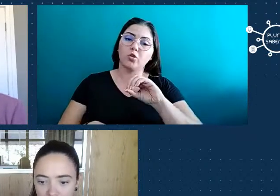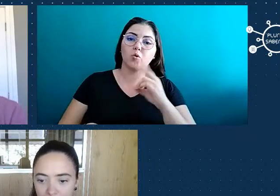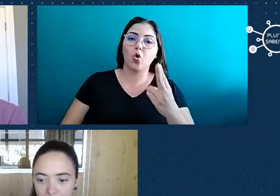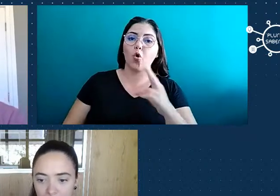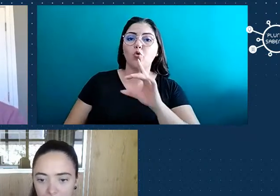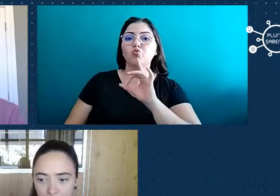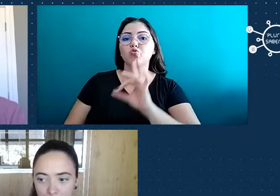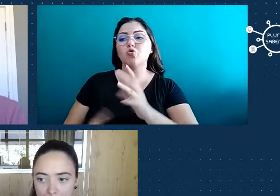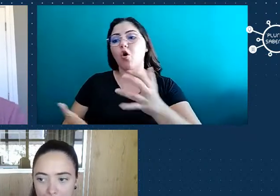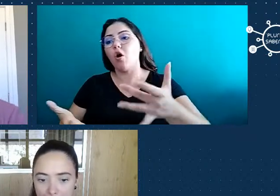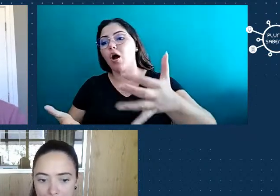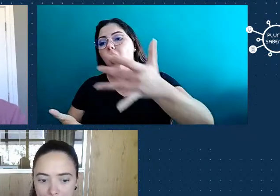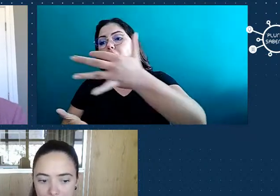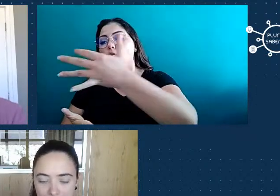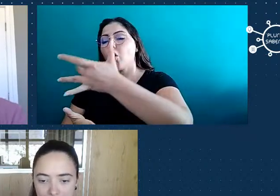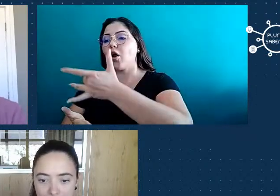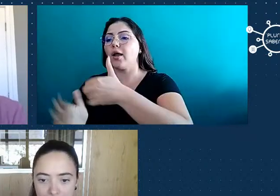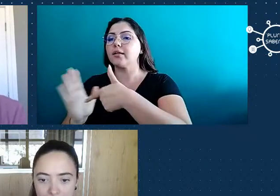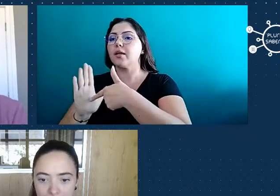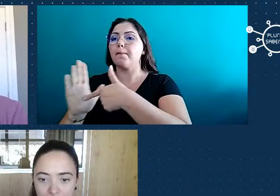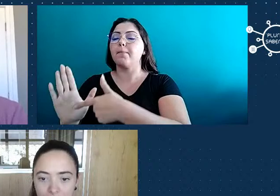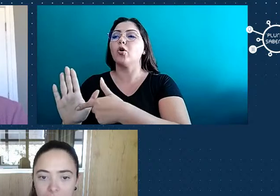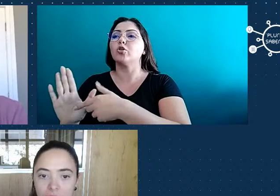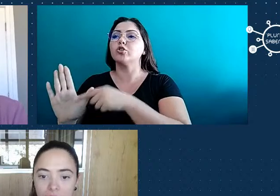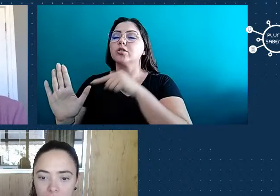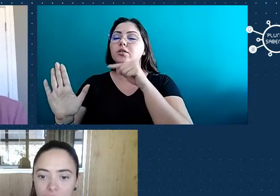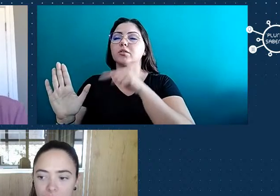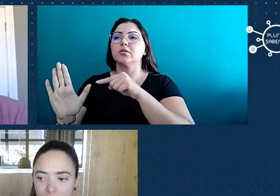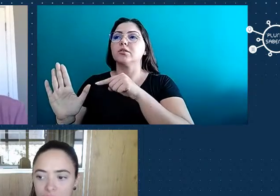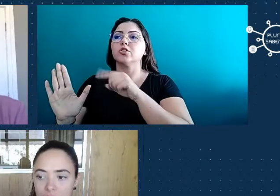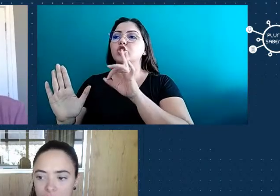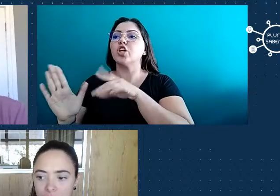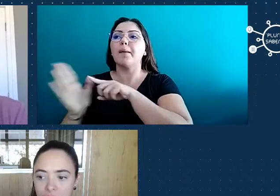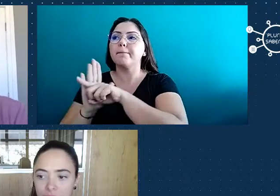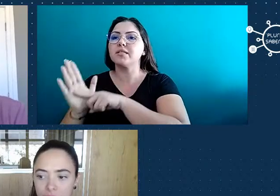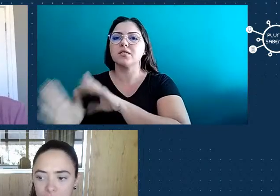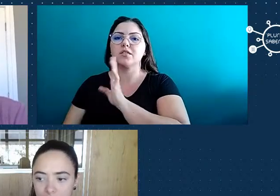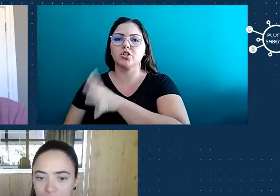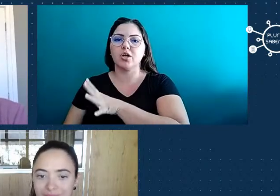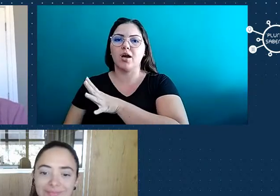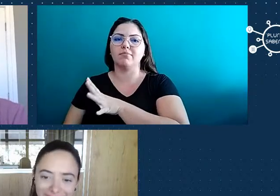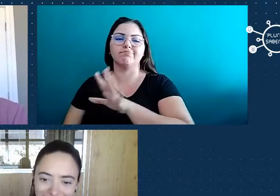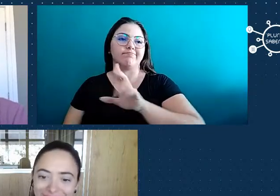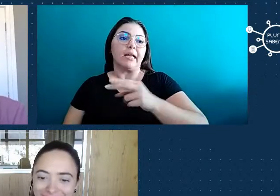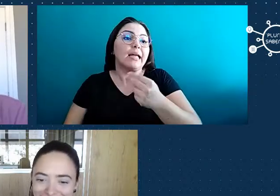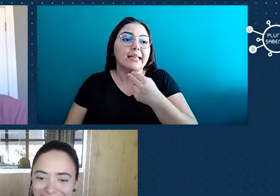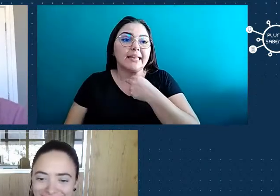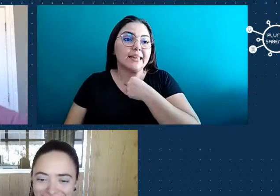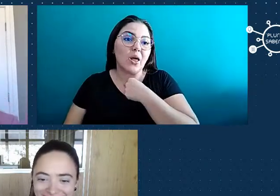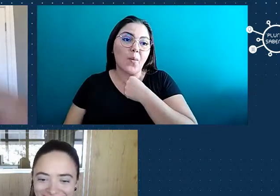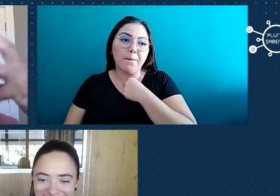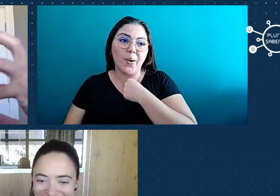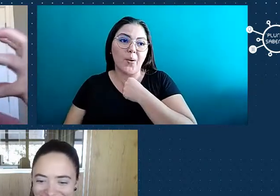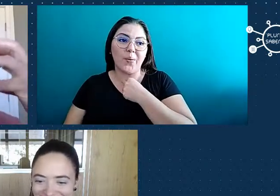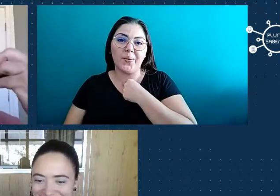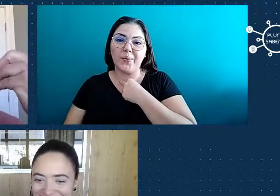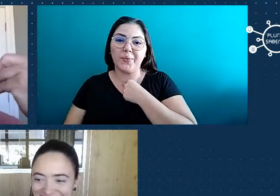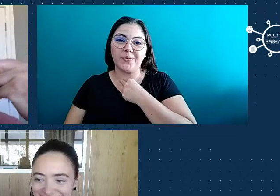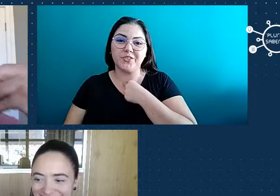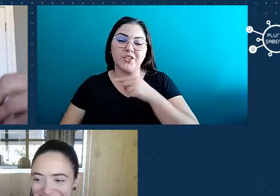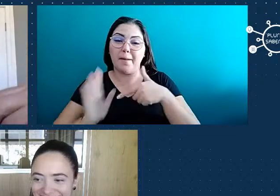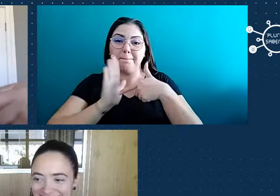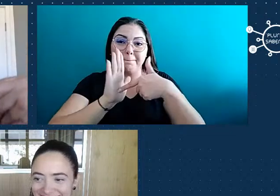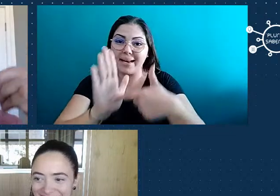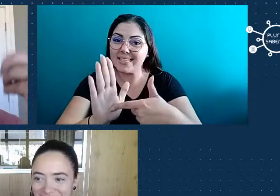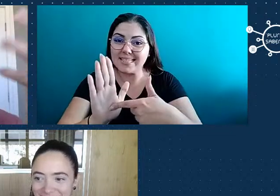Hélio, não, ele não deve ser apresentado no projeto, não, porque você já entrega o ouro ao bandido, né? O projeto,